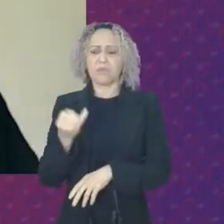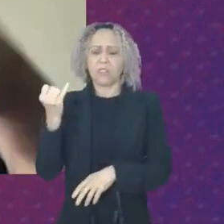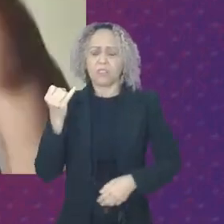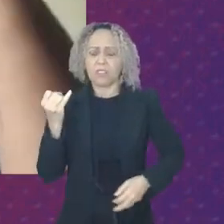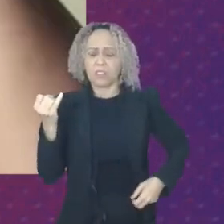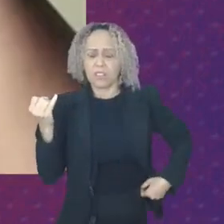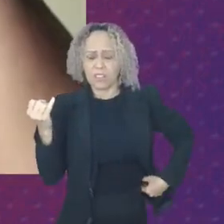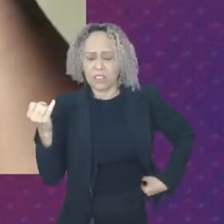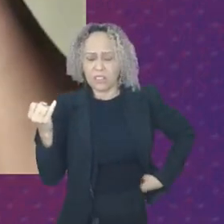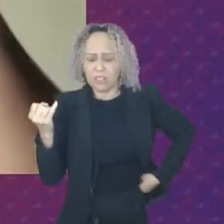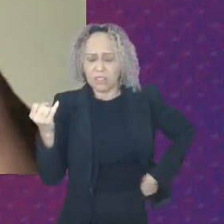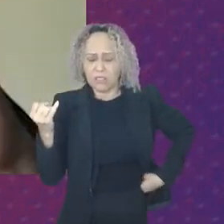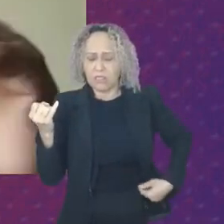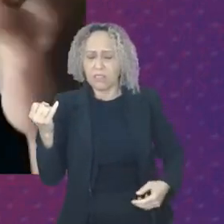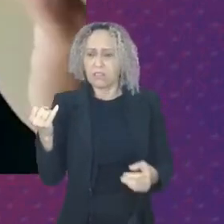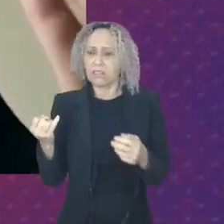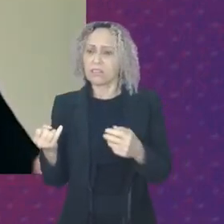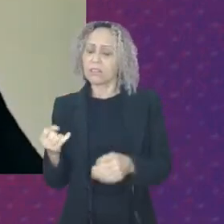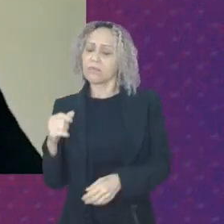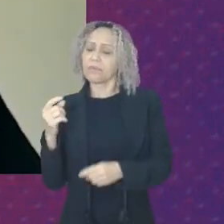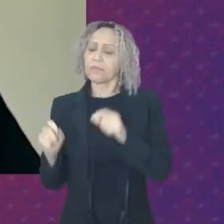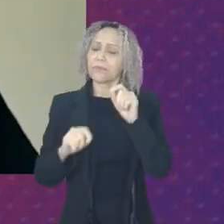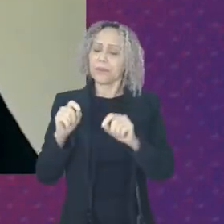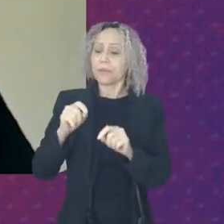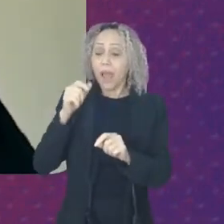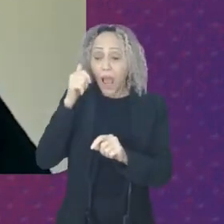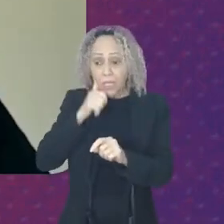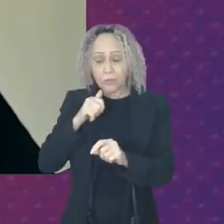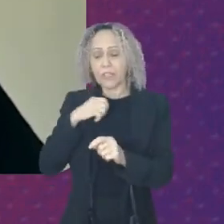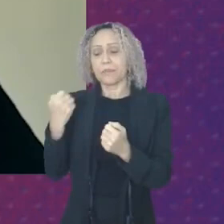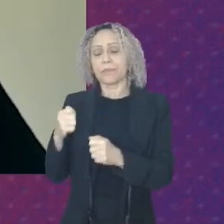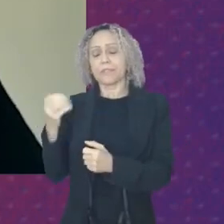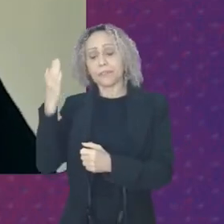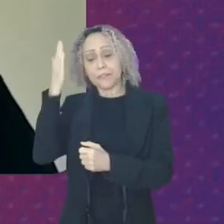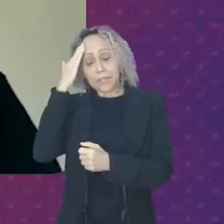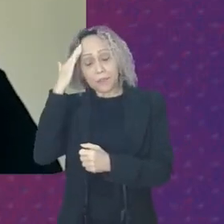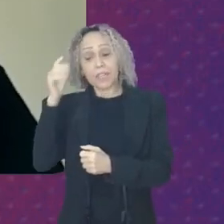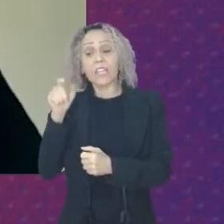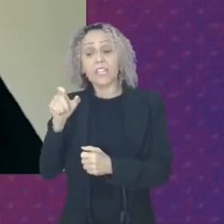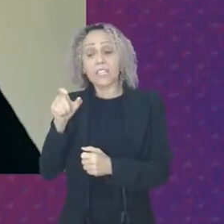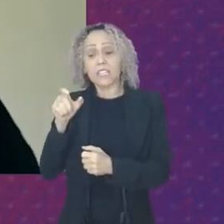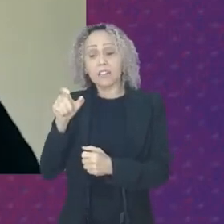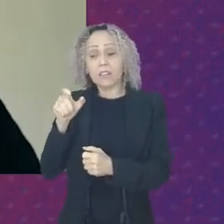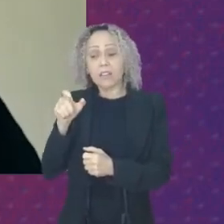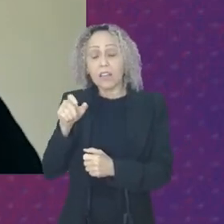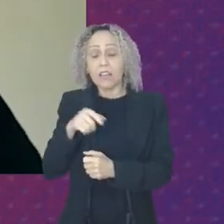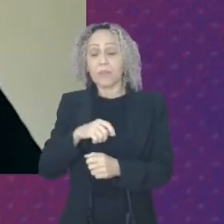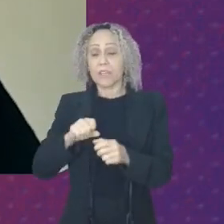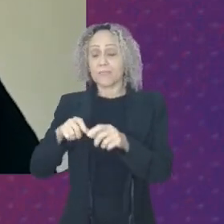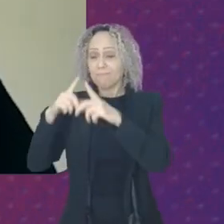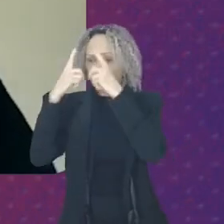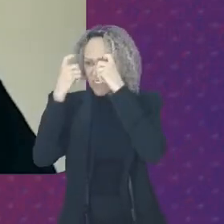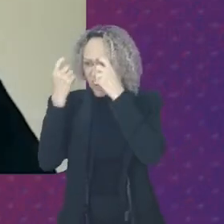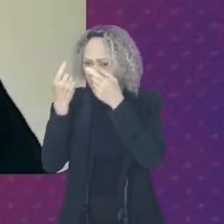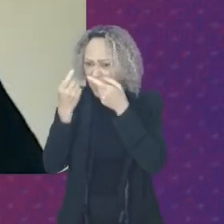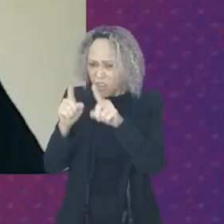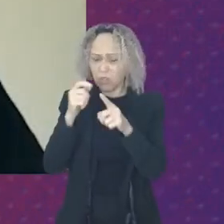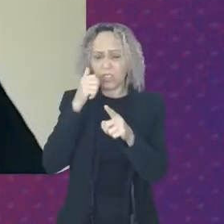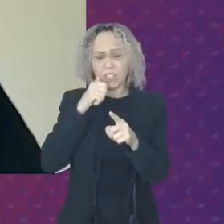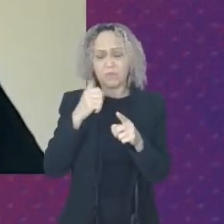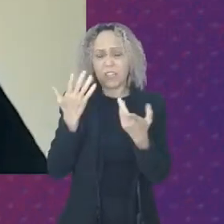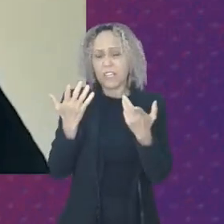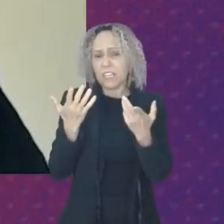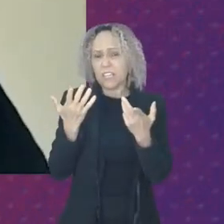das mulheres, sobre o combate ao feminicídio e às violências, são de interesse direto do meu público no estado de